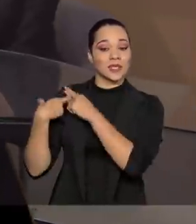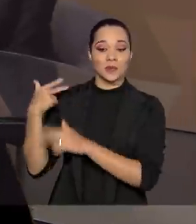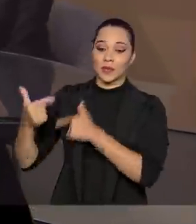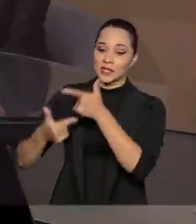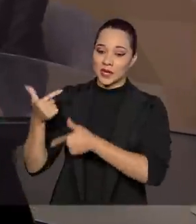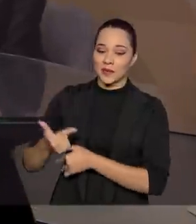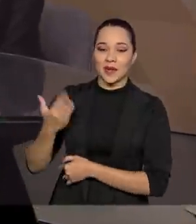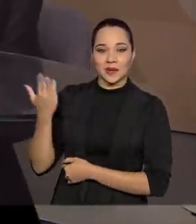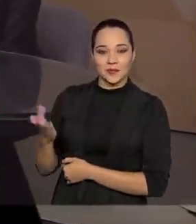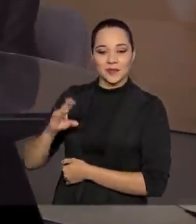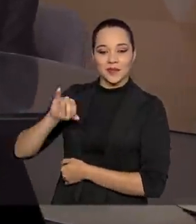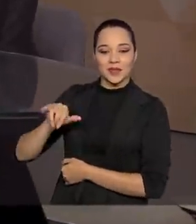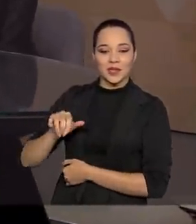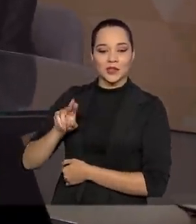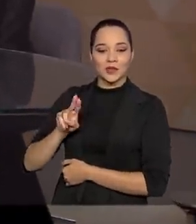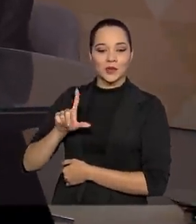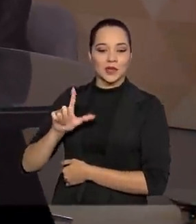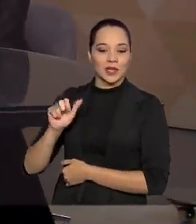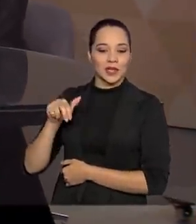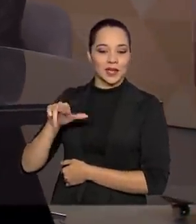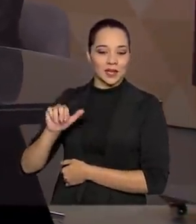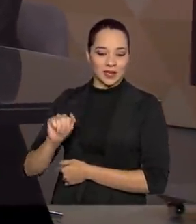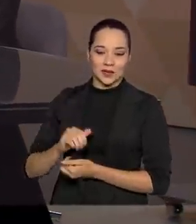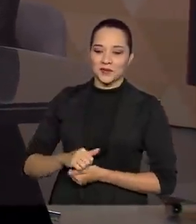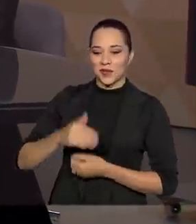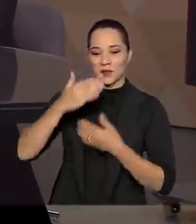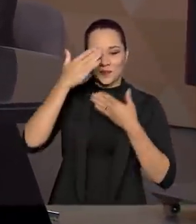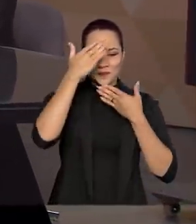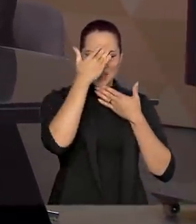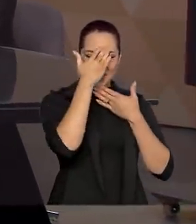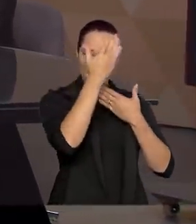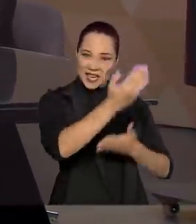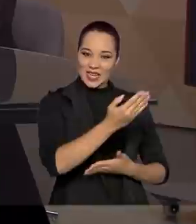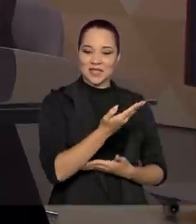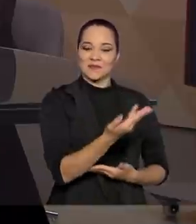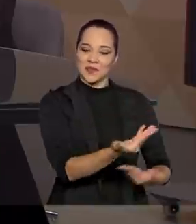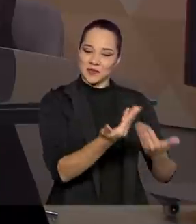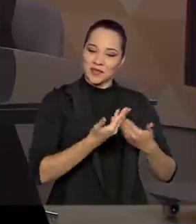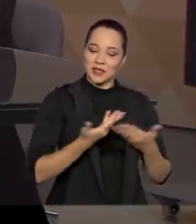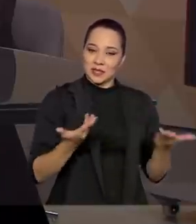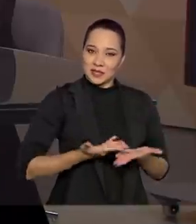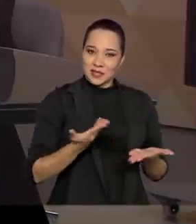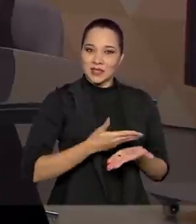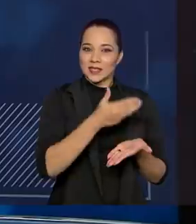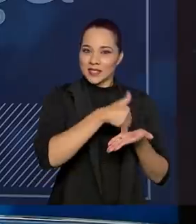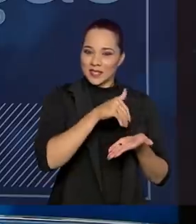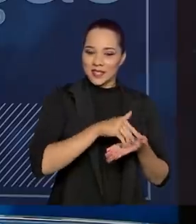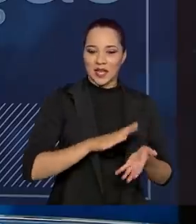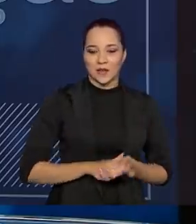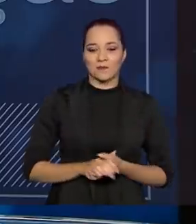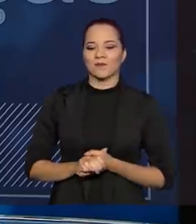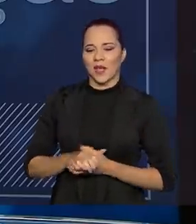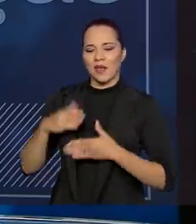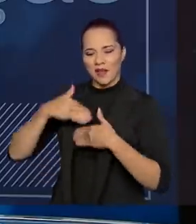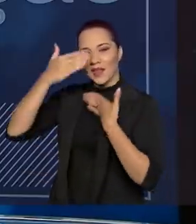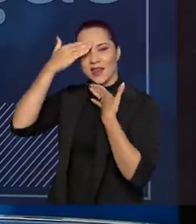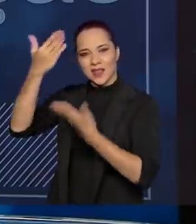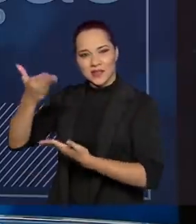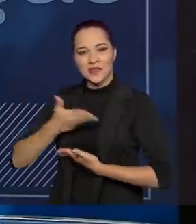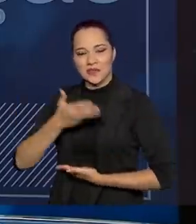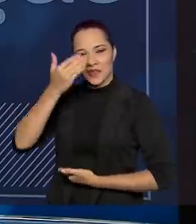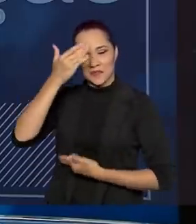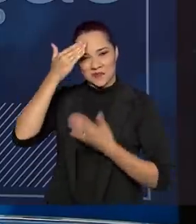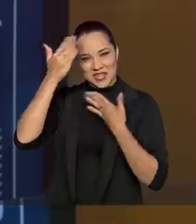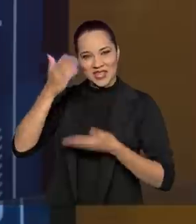trabalho, Juliana Domingues. Muito obrigado pela presença aqui no Brasil em Pauta, secretária. Eu que agradeço o convite. Muito